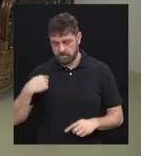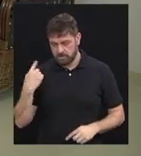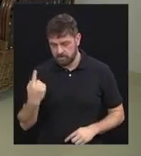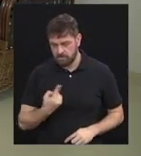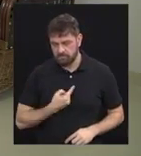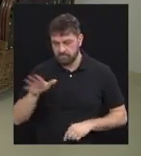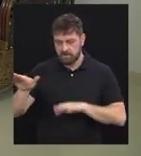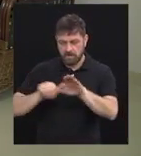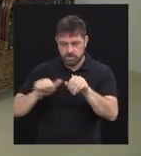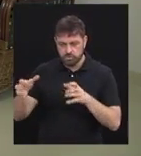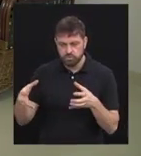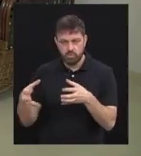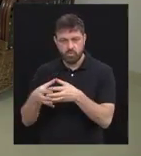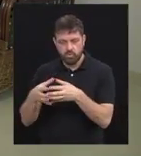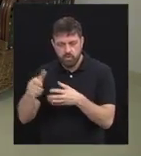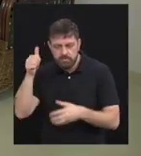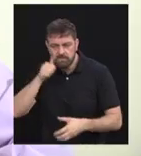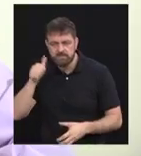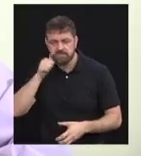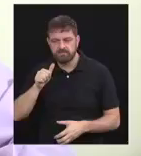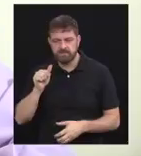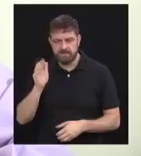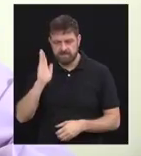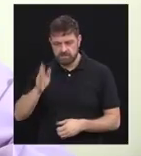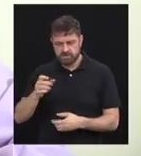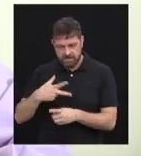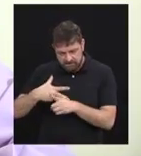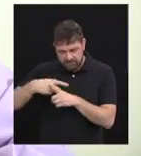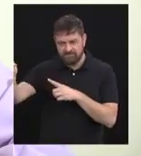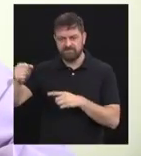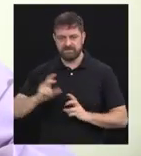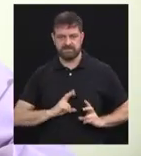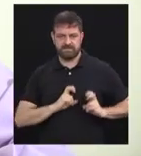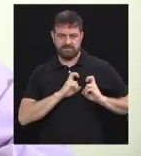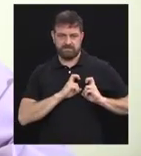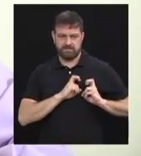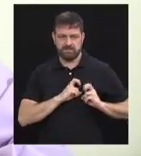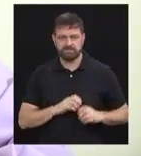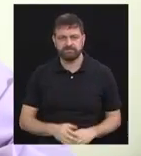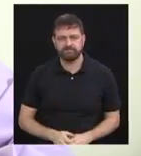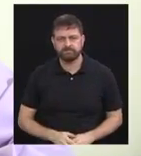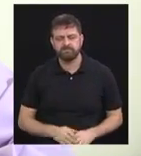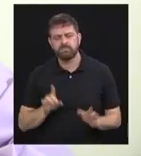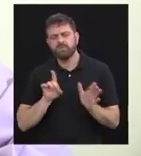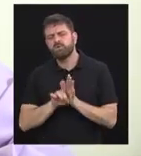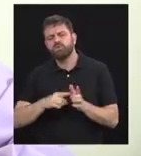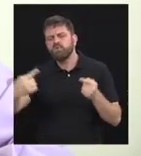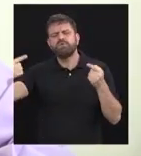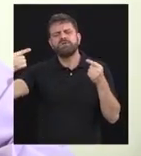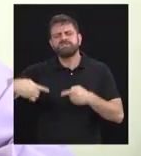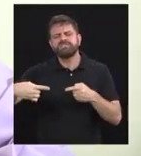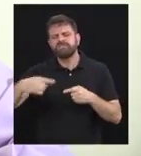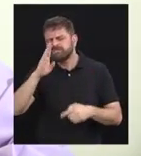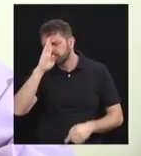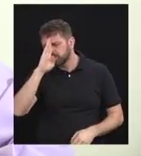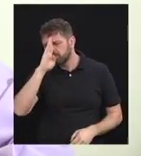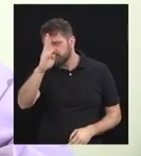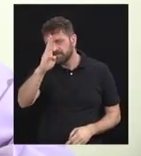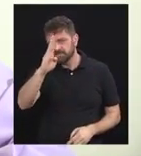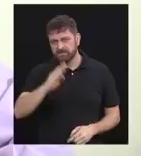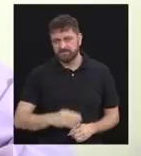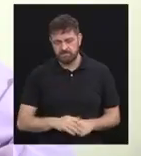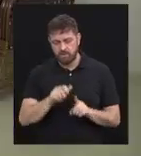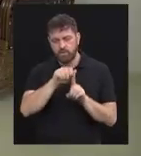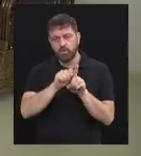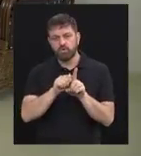as nossas pacientes e ex-pacientes. Doutor, antes de terminar, qual é o maior desafio, né,